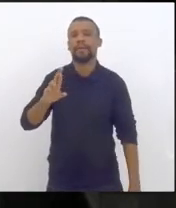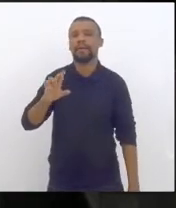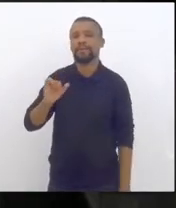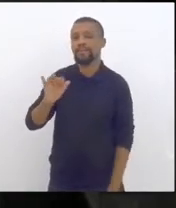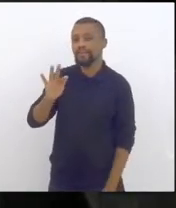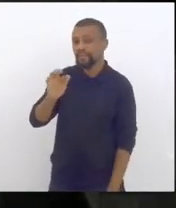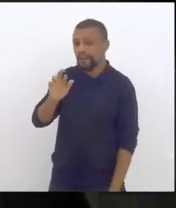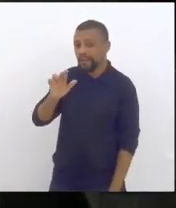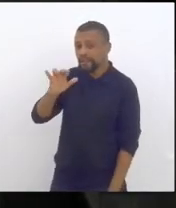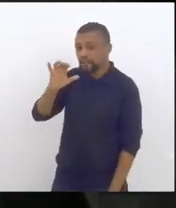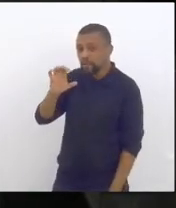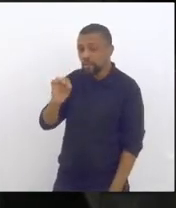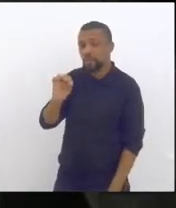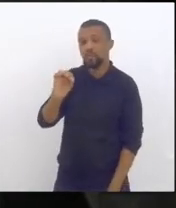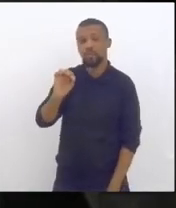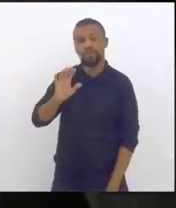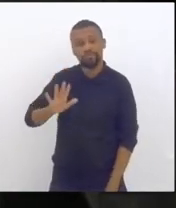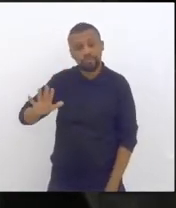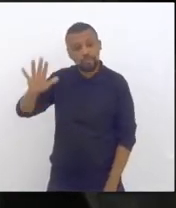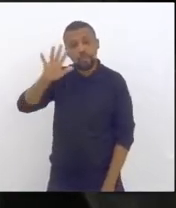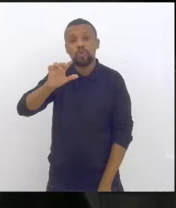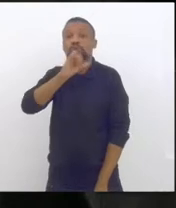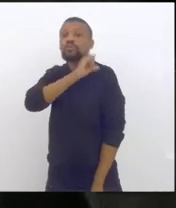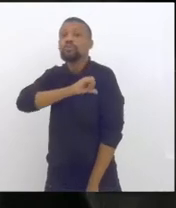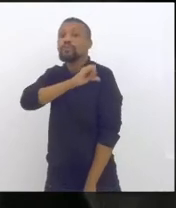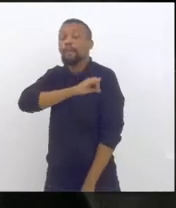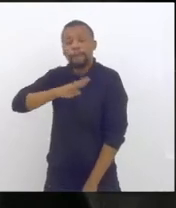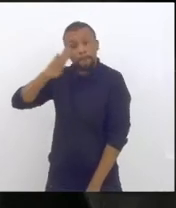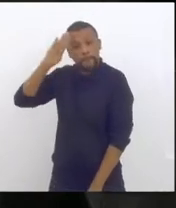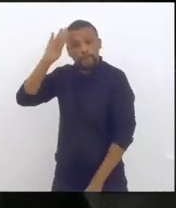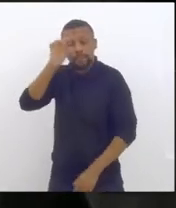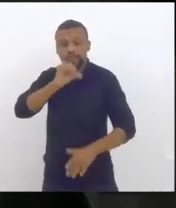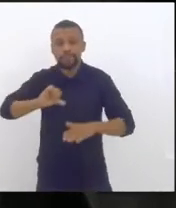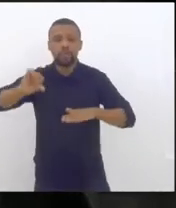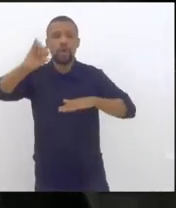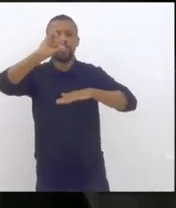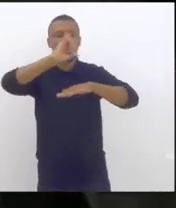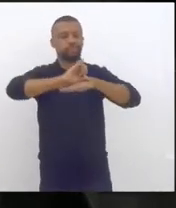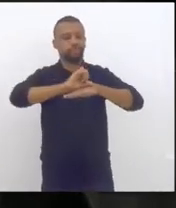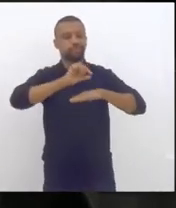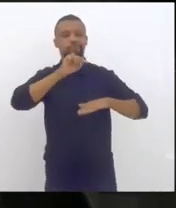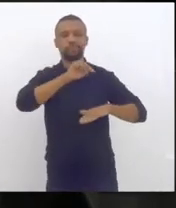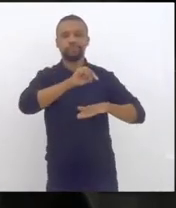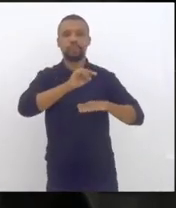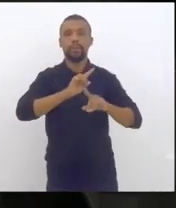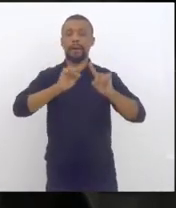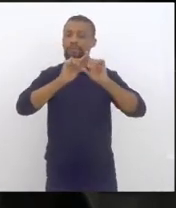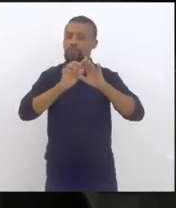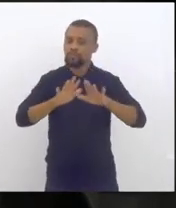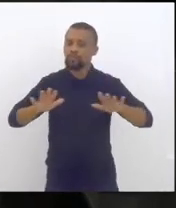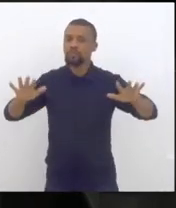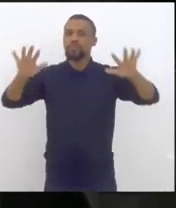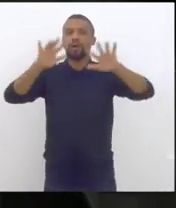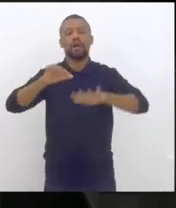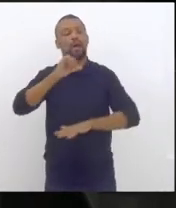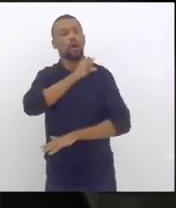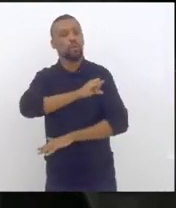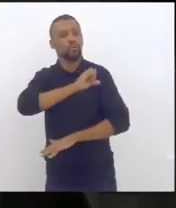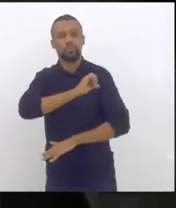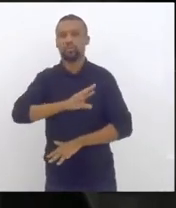e em todo o estado do Rio de Janeiro mas concentrados na região metropolitana mas em todo o estado